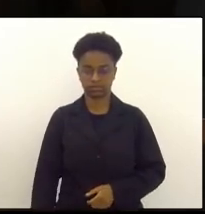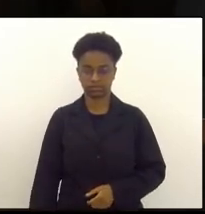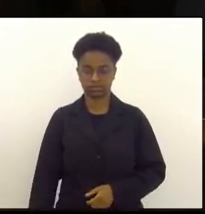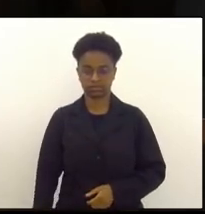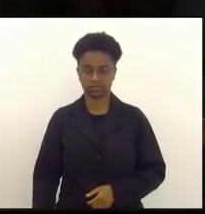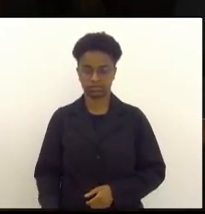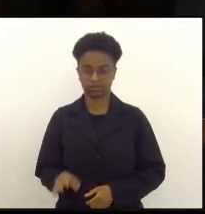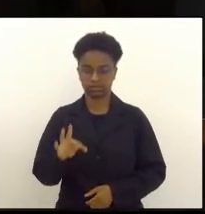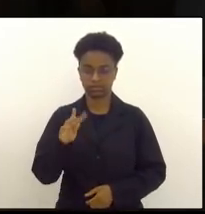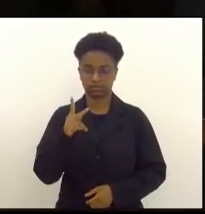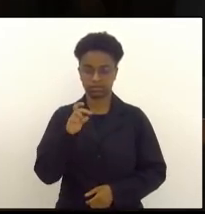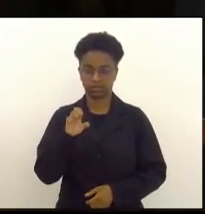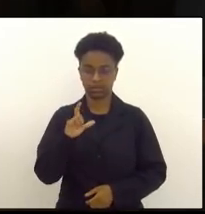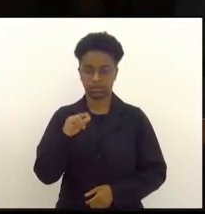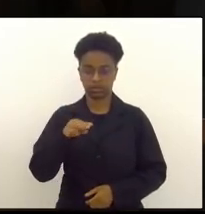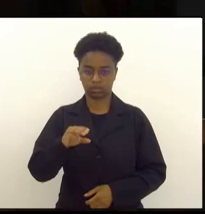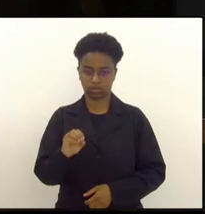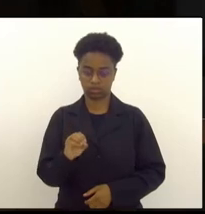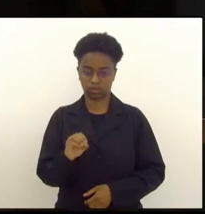Dr. Telmo